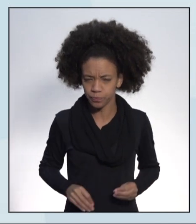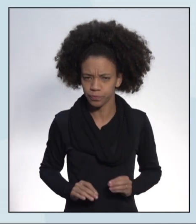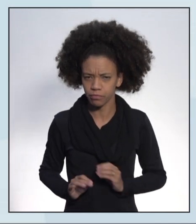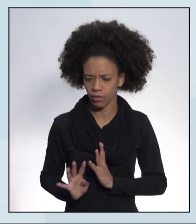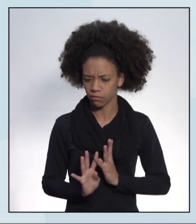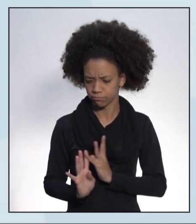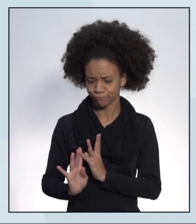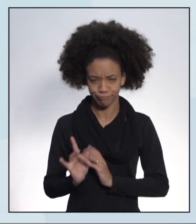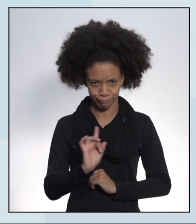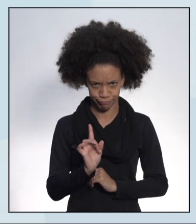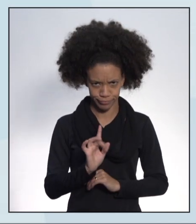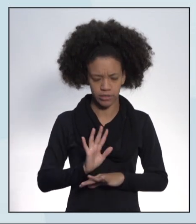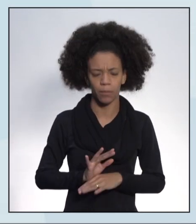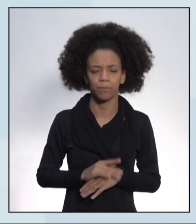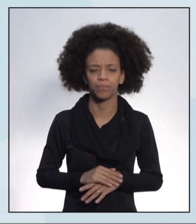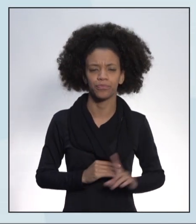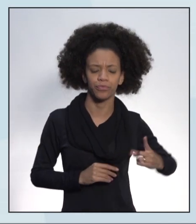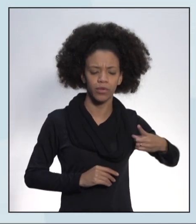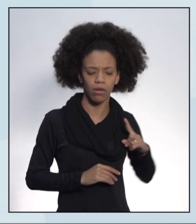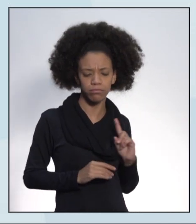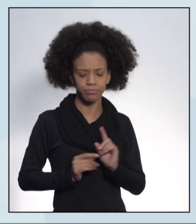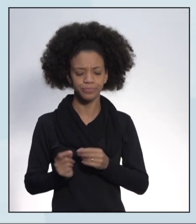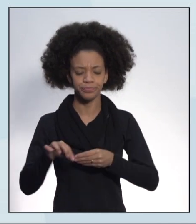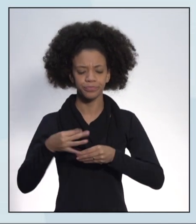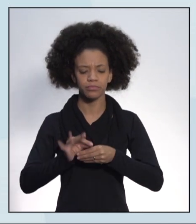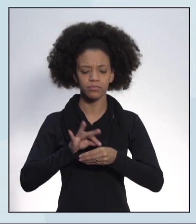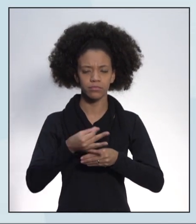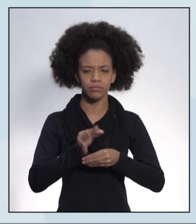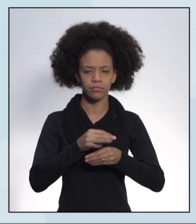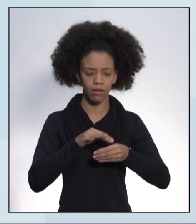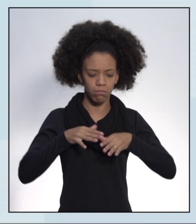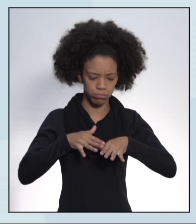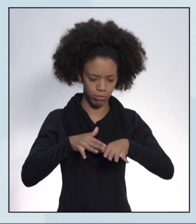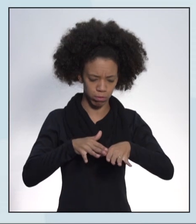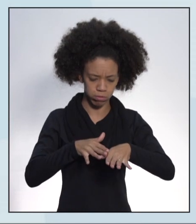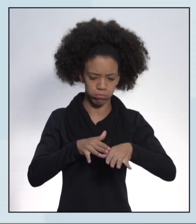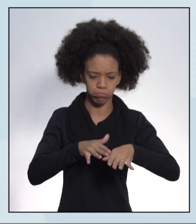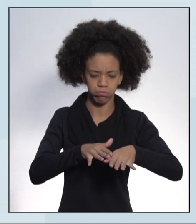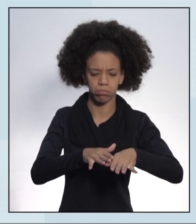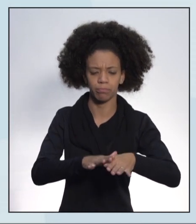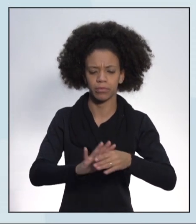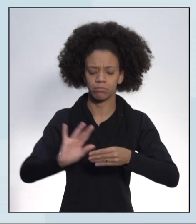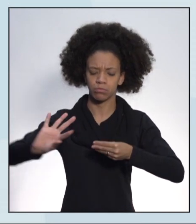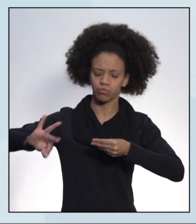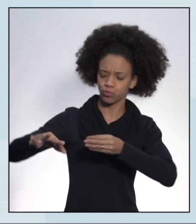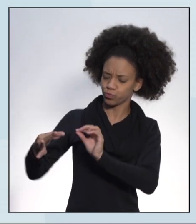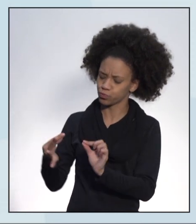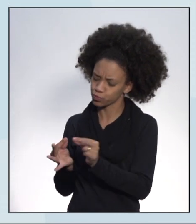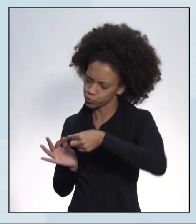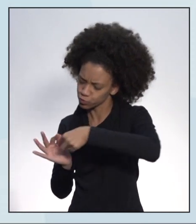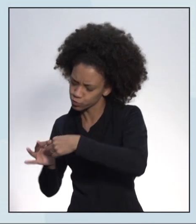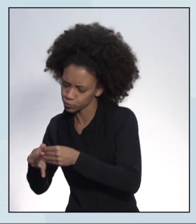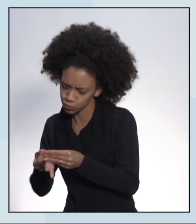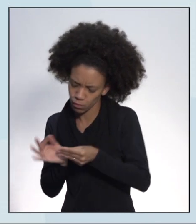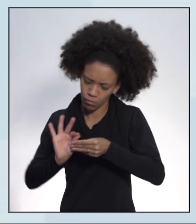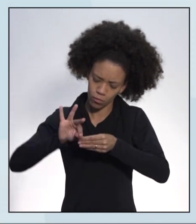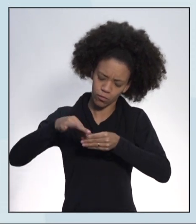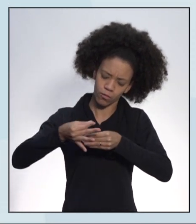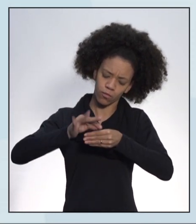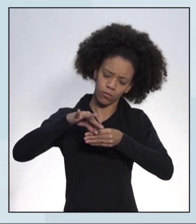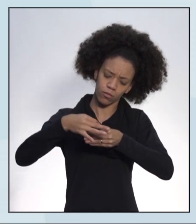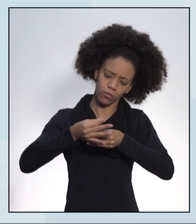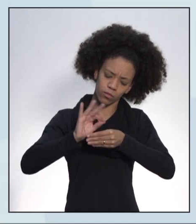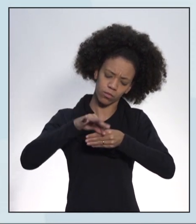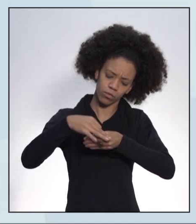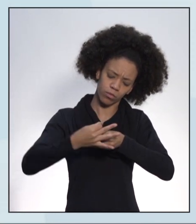atrás dela. Chegou a costureira, pegou do pano, pegou a agulha, pegou da linha, enfiou a